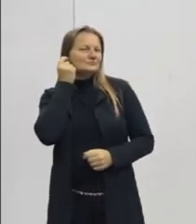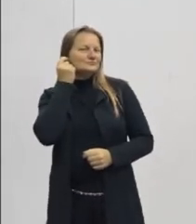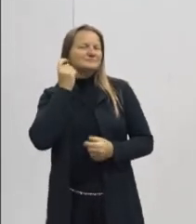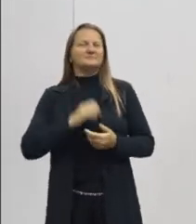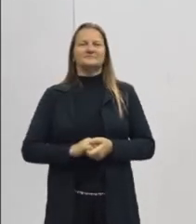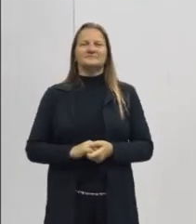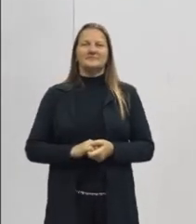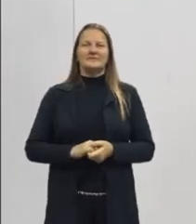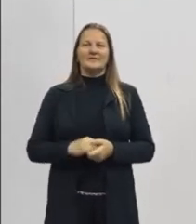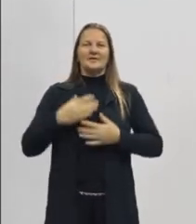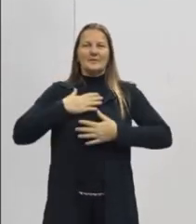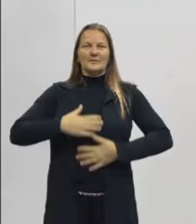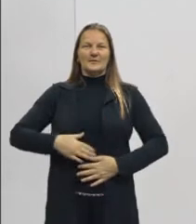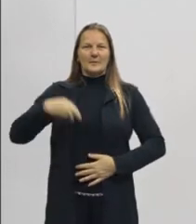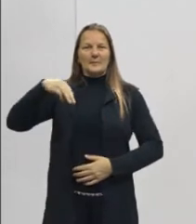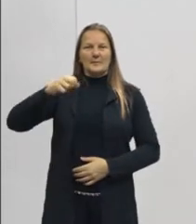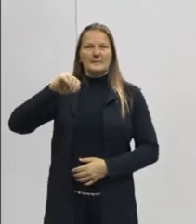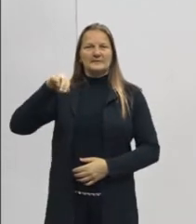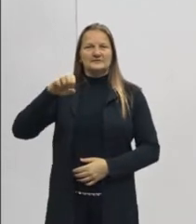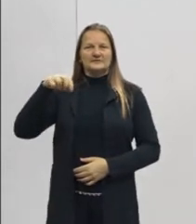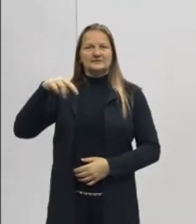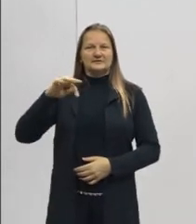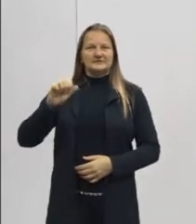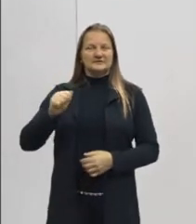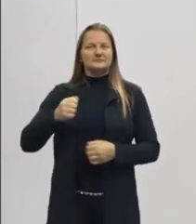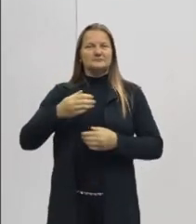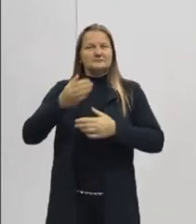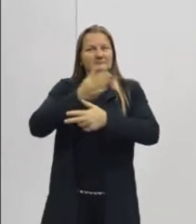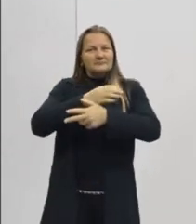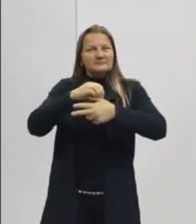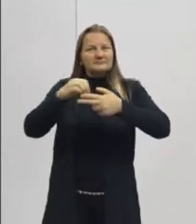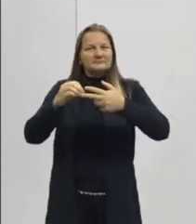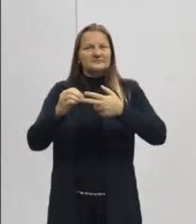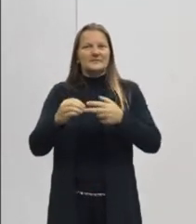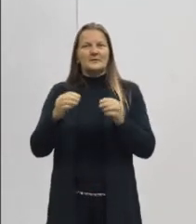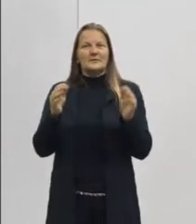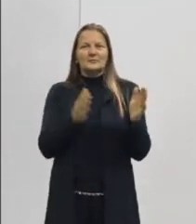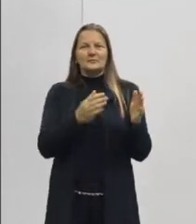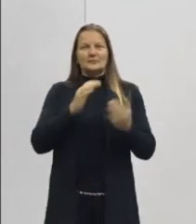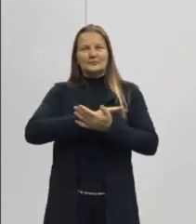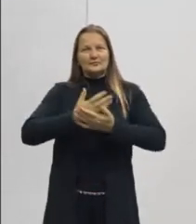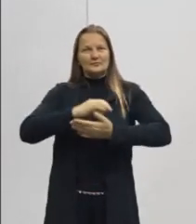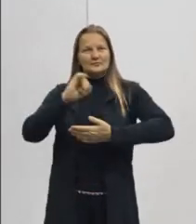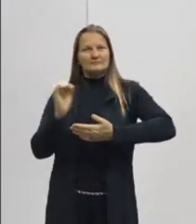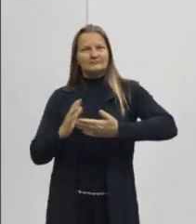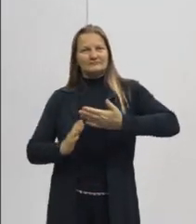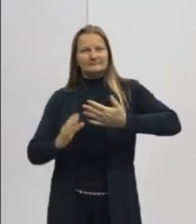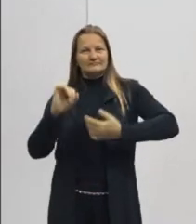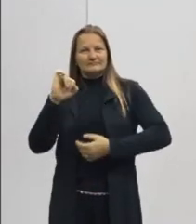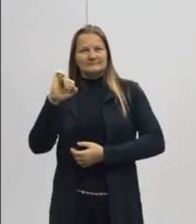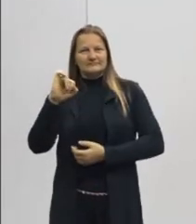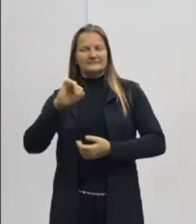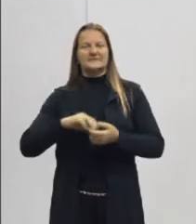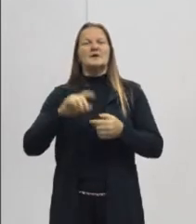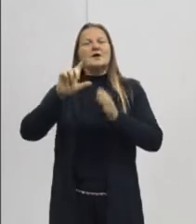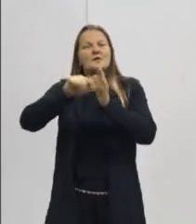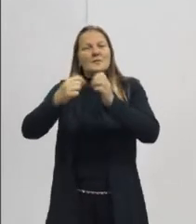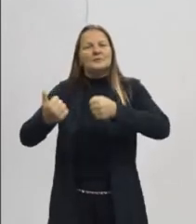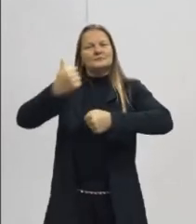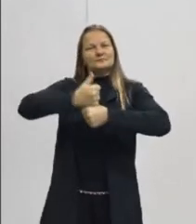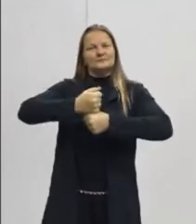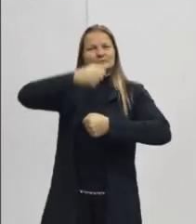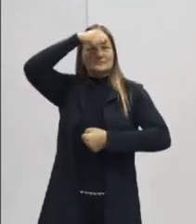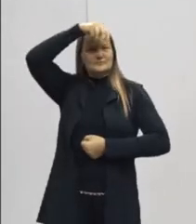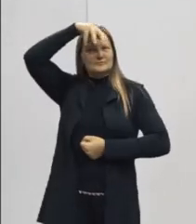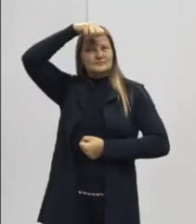orelha direita tô com a camiseta Magenta do pré-enem aqui no meu cantinho a professora intérprete Lucineia e depois vai vir a professora